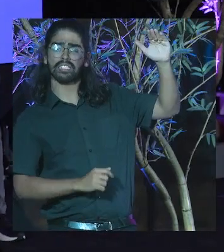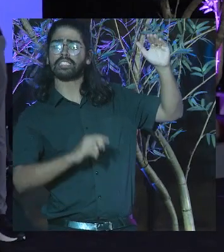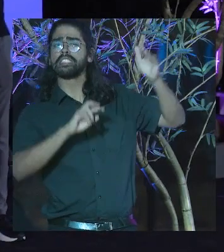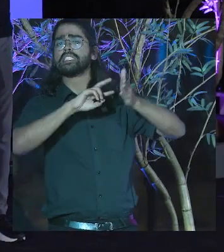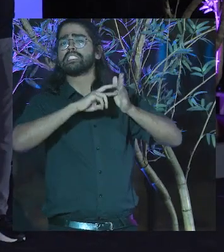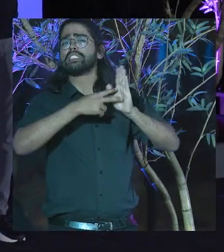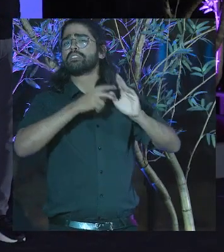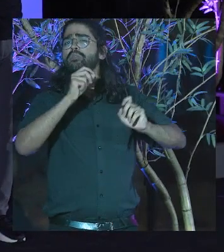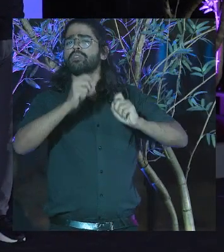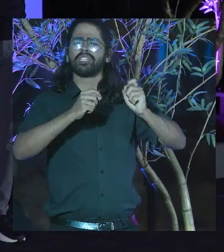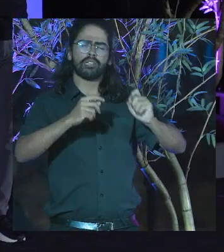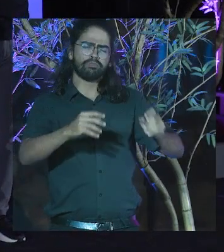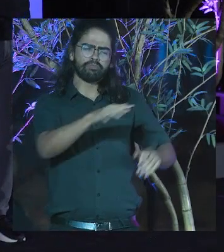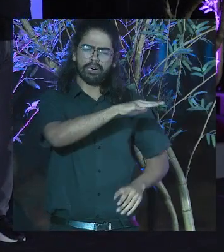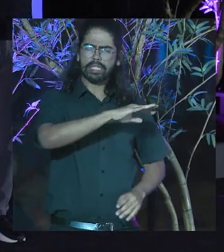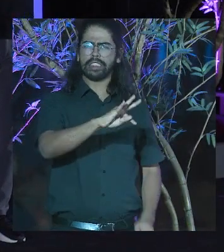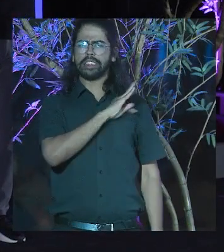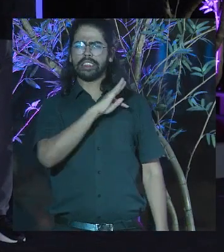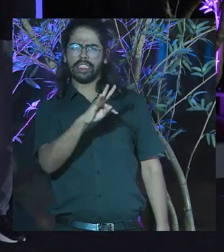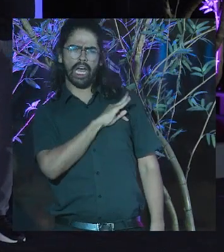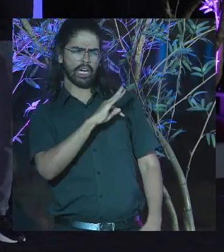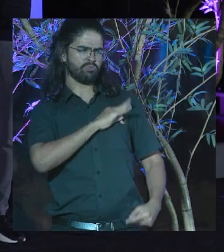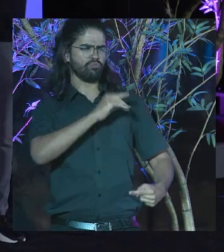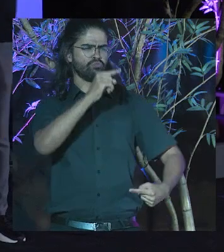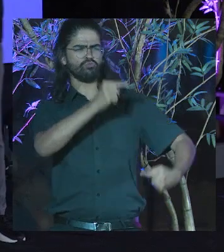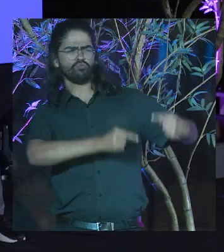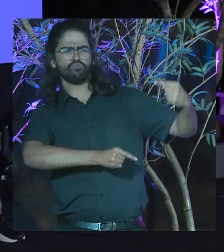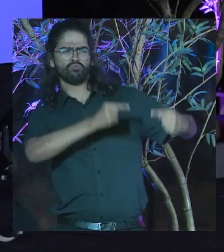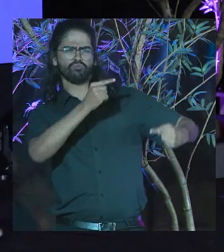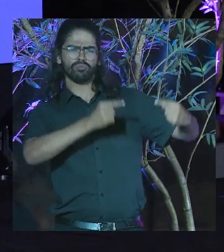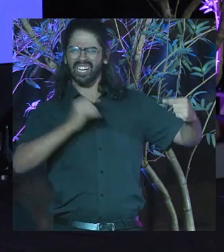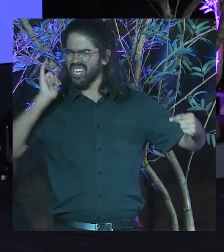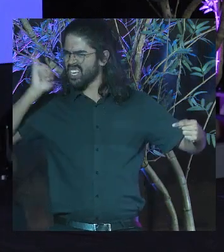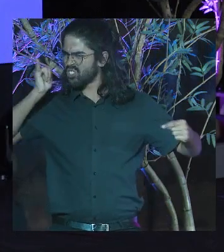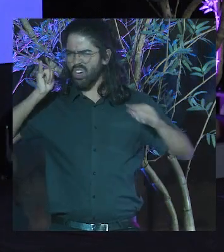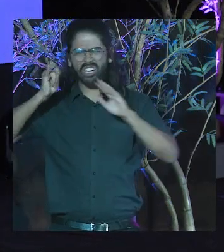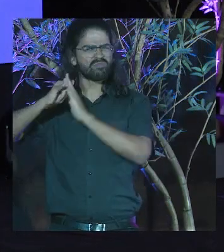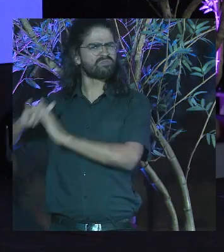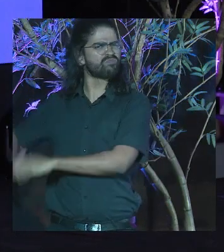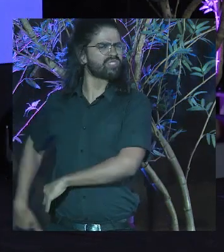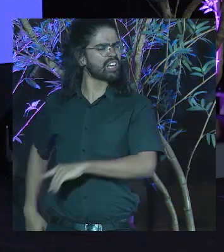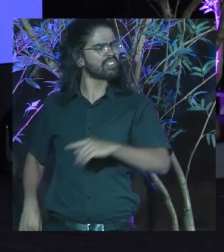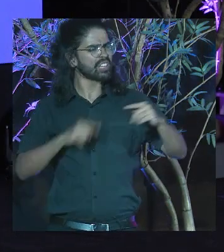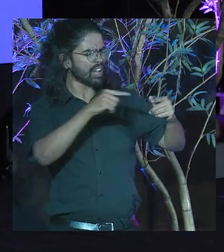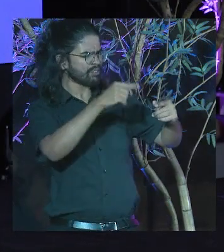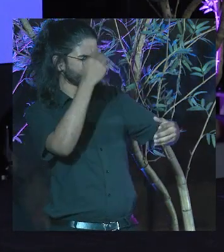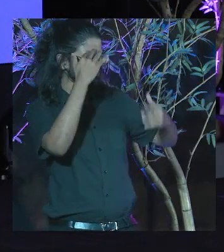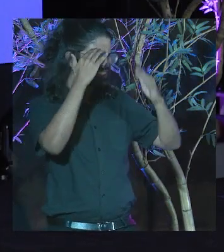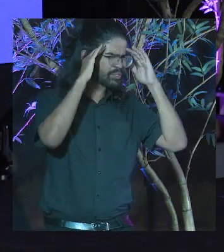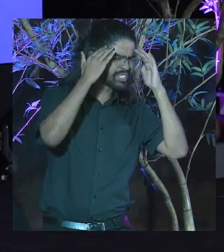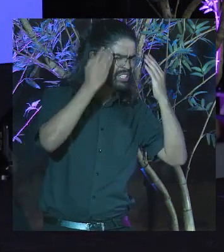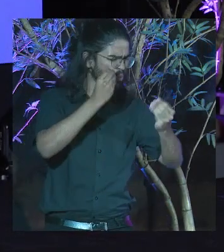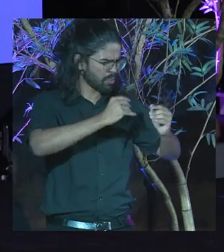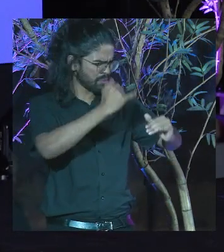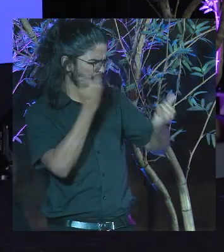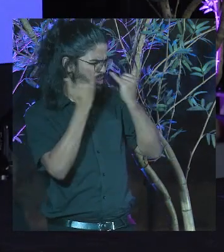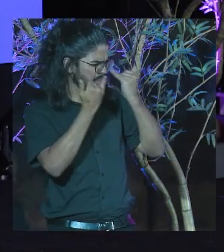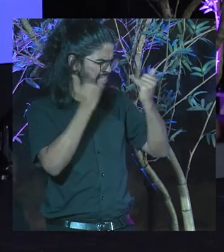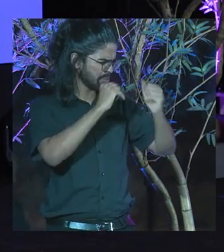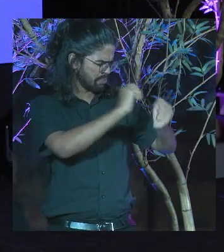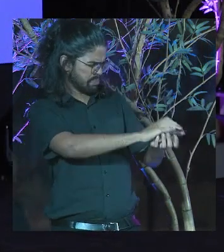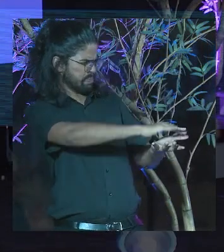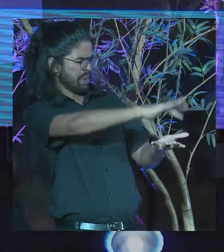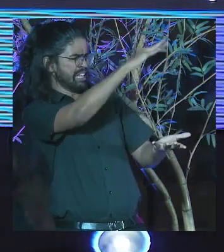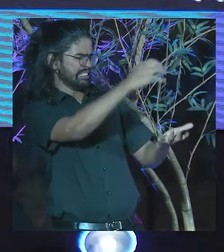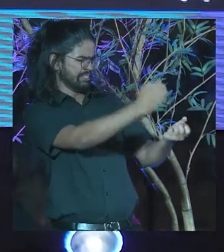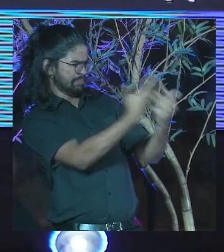uma conversa mais técnica. A história não está junto e fica difícil de entender. Muitas vezes as